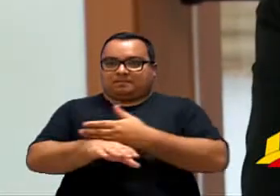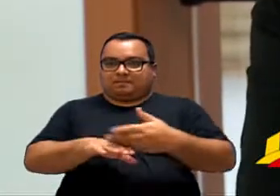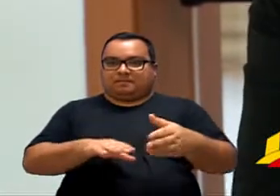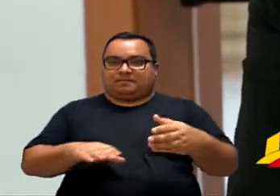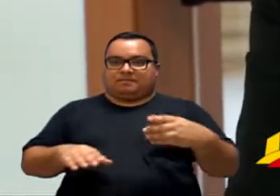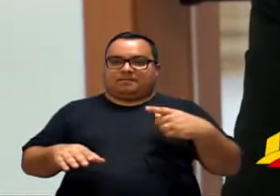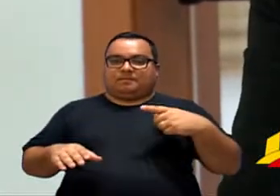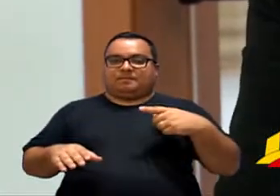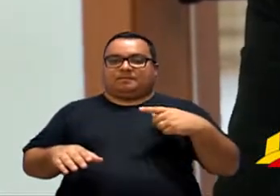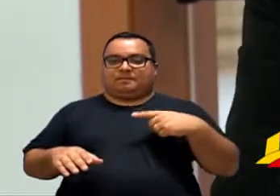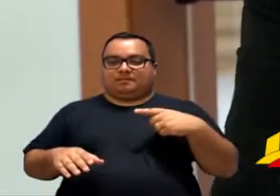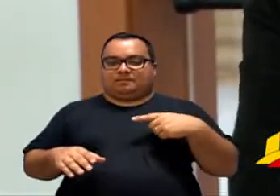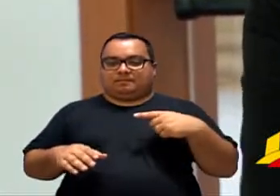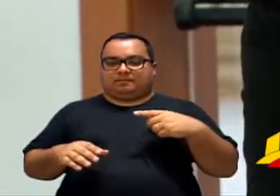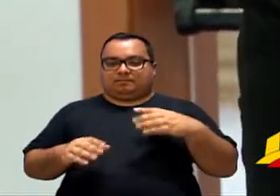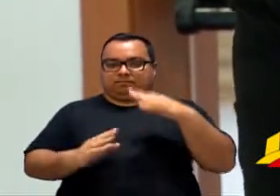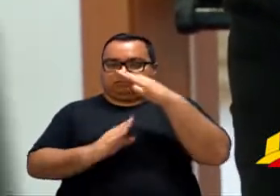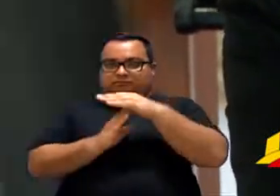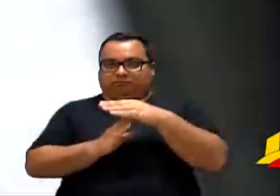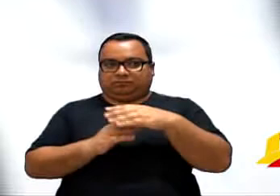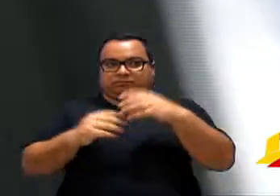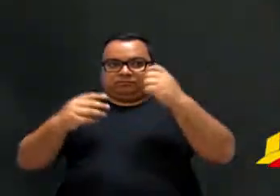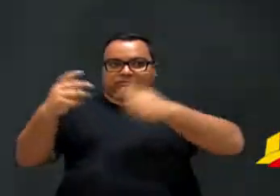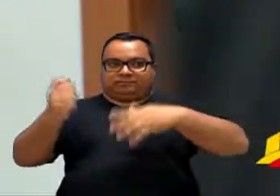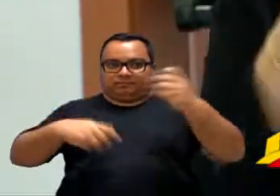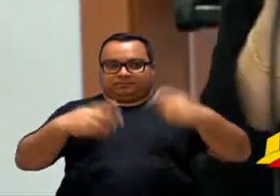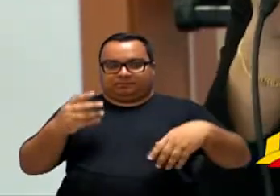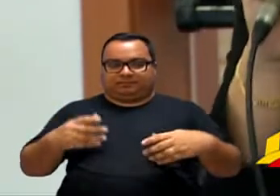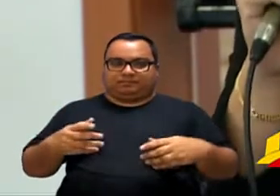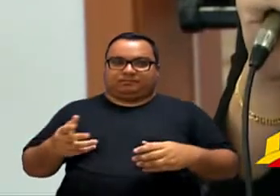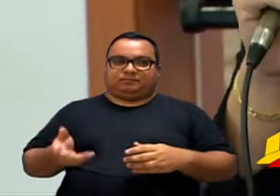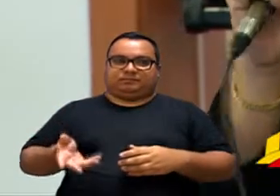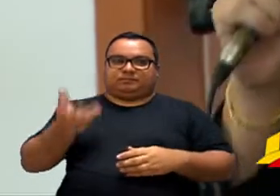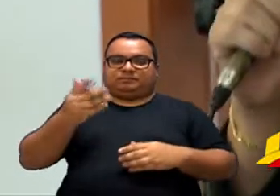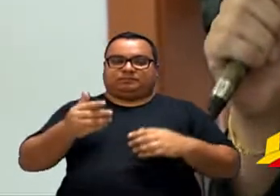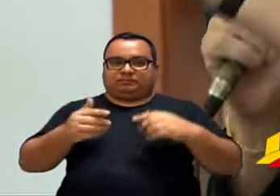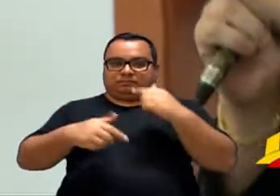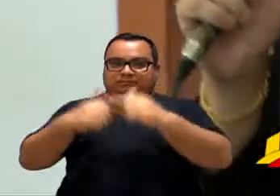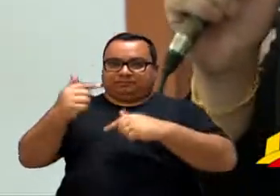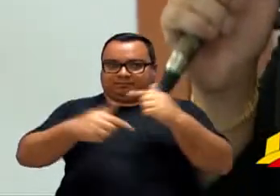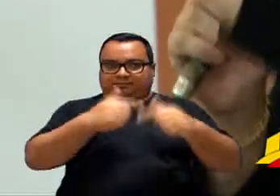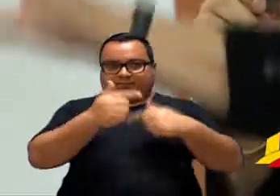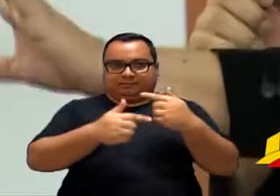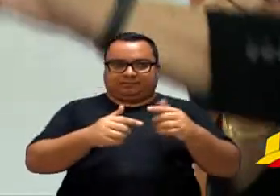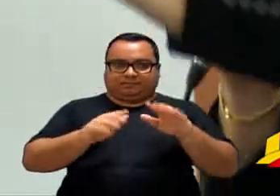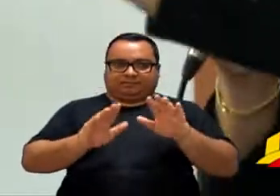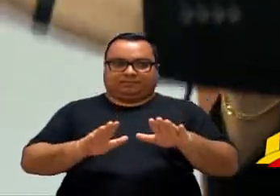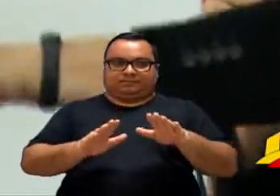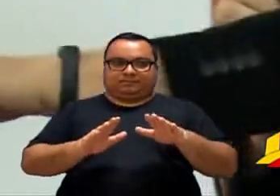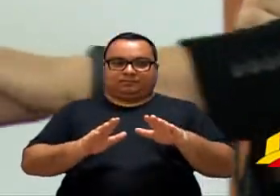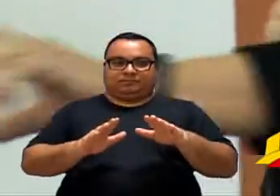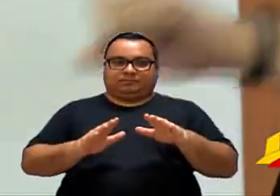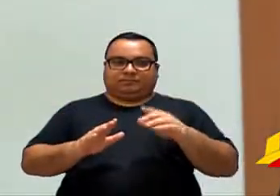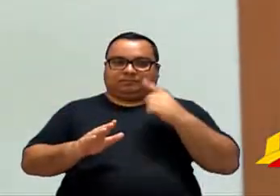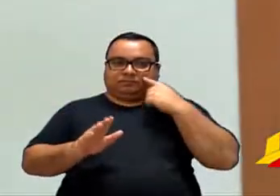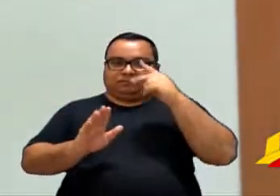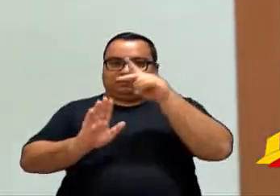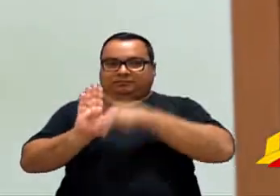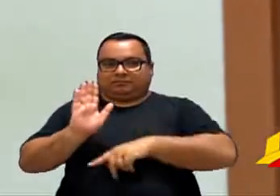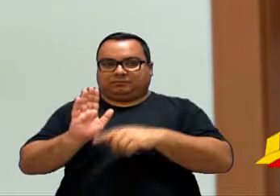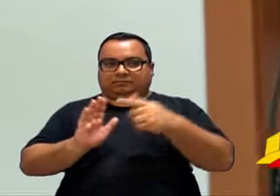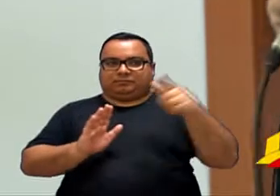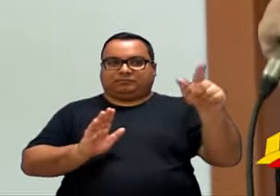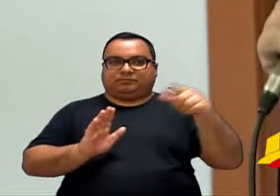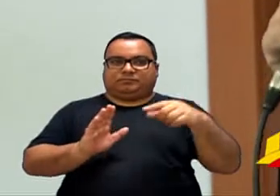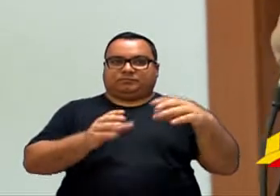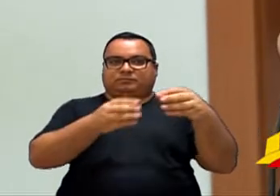Assessoria melhor da casa você não tem dizer que é o melhor Vereador mais produtivo por favor se atende a olhar para os seus projetos não vai